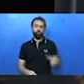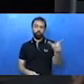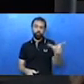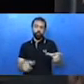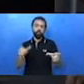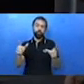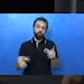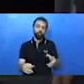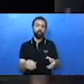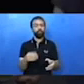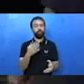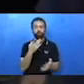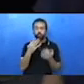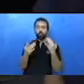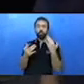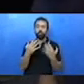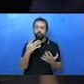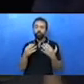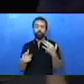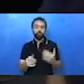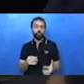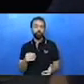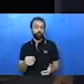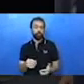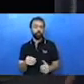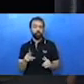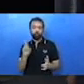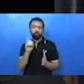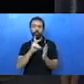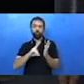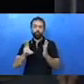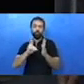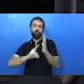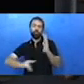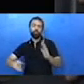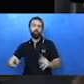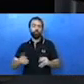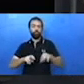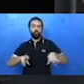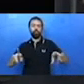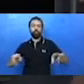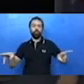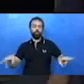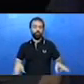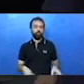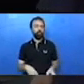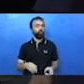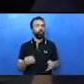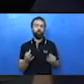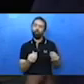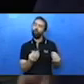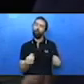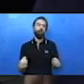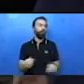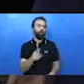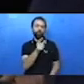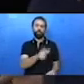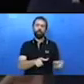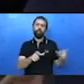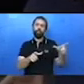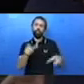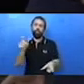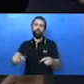tem cores, desenhos e história próprias. Muitos brasileiros não conhecem as bandeiras de todos